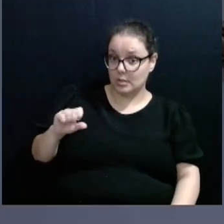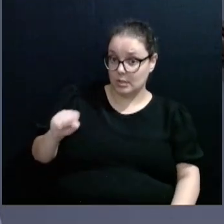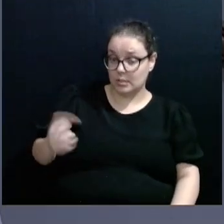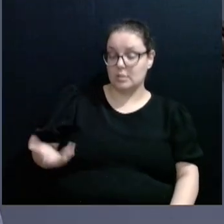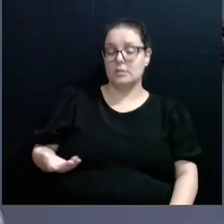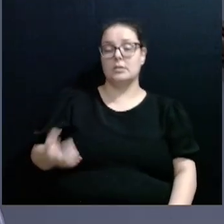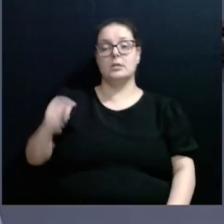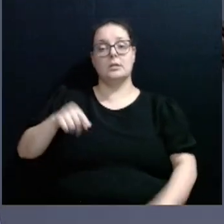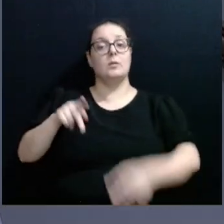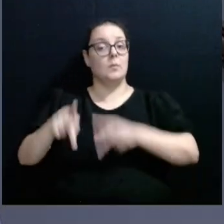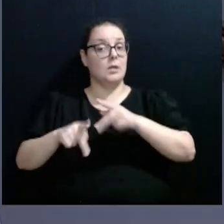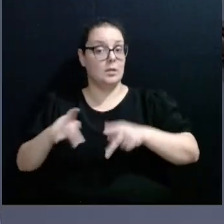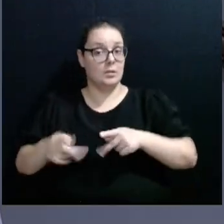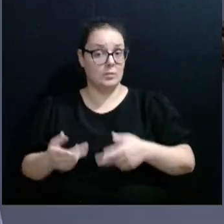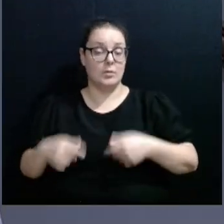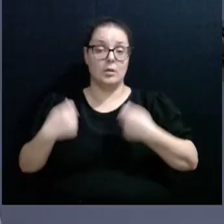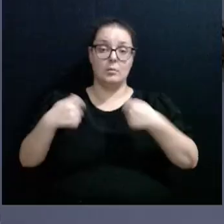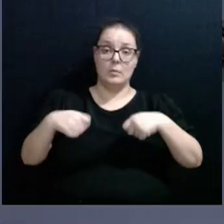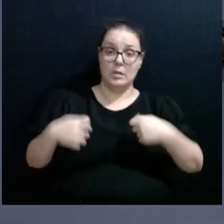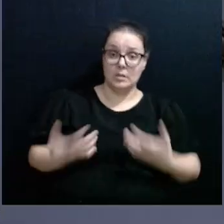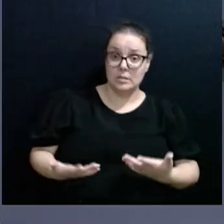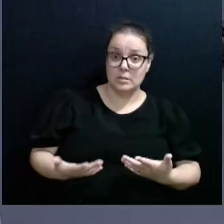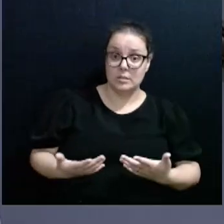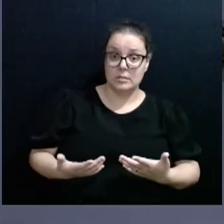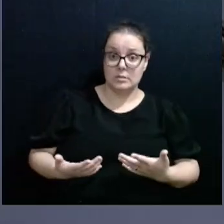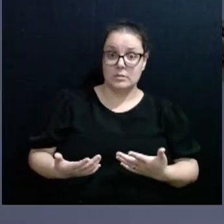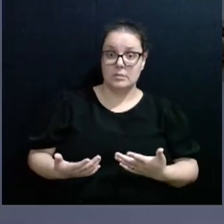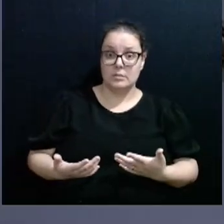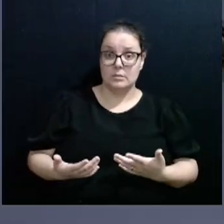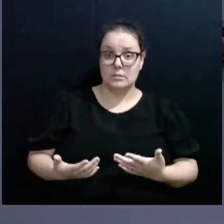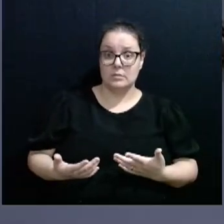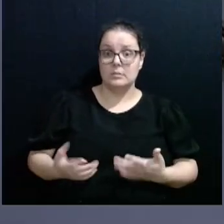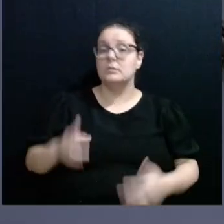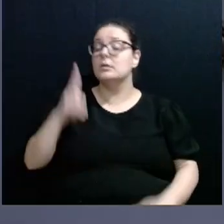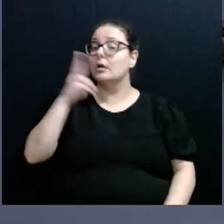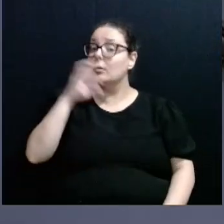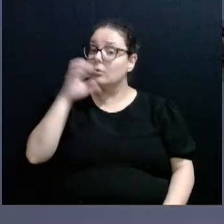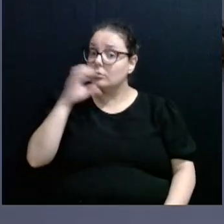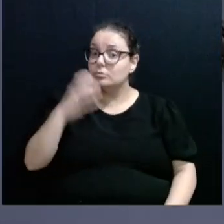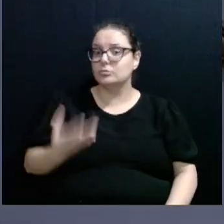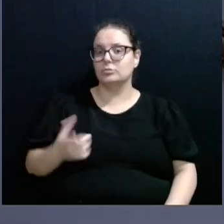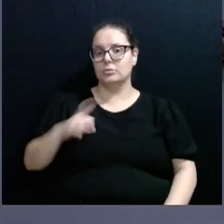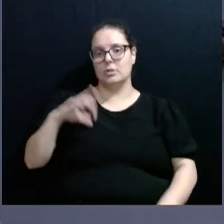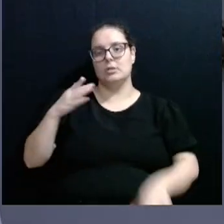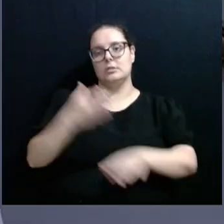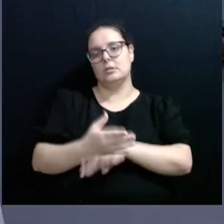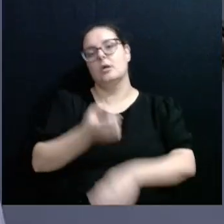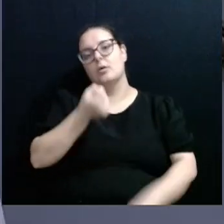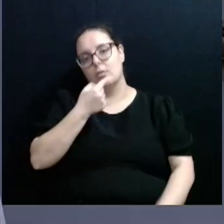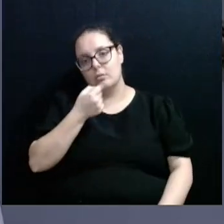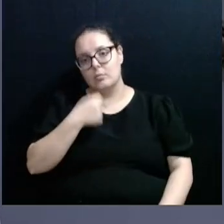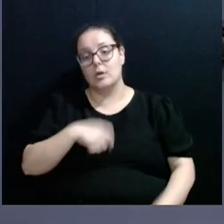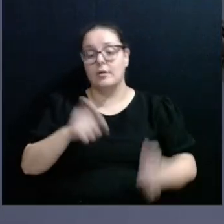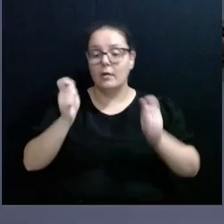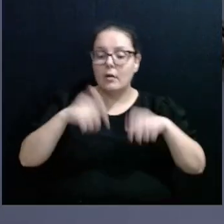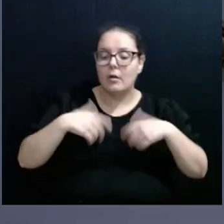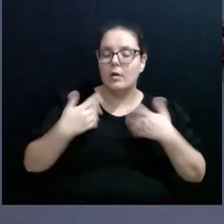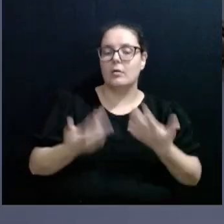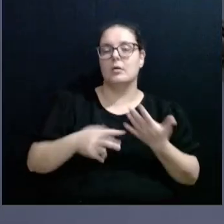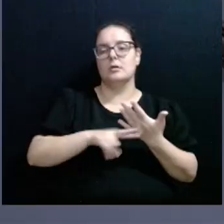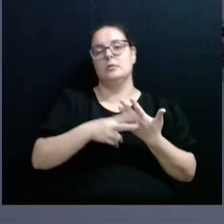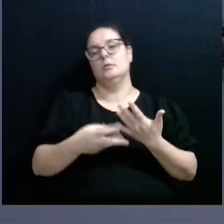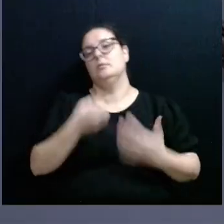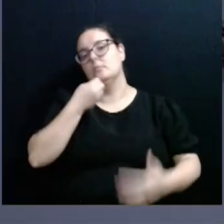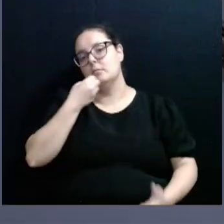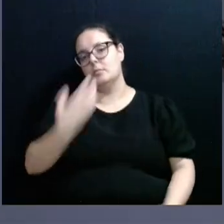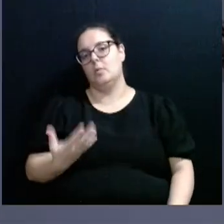população necessita da urgência de ter acesso a um medicamento que seja cada vez mais